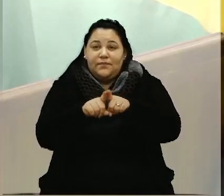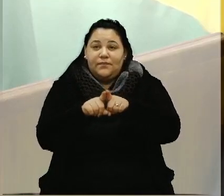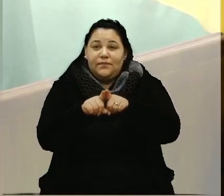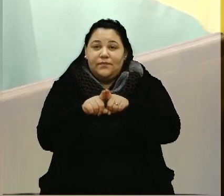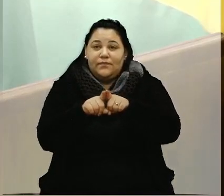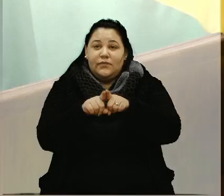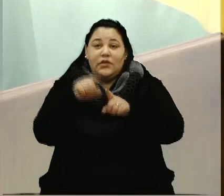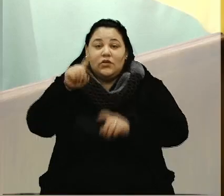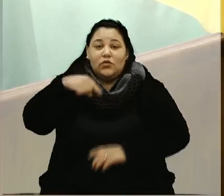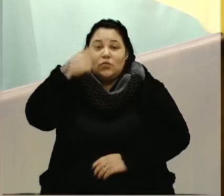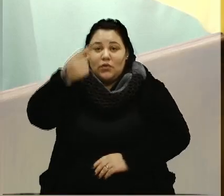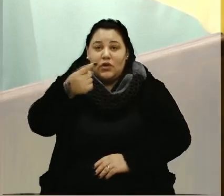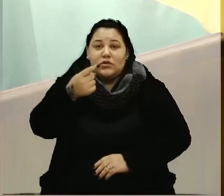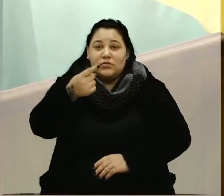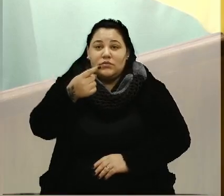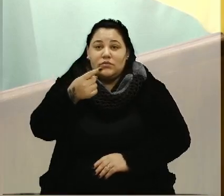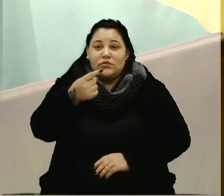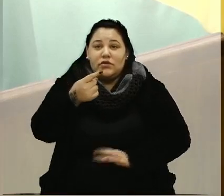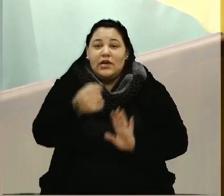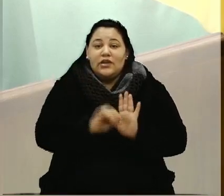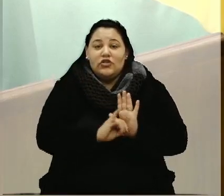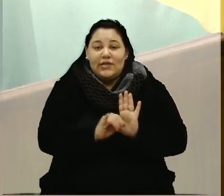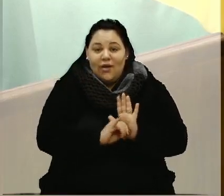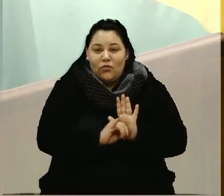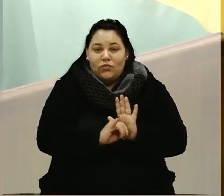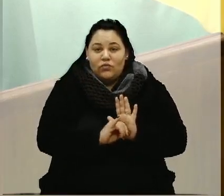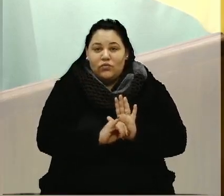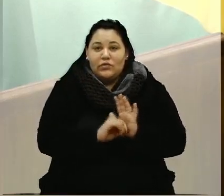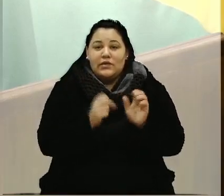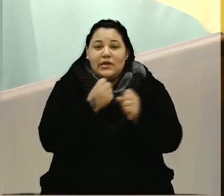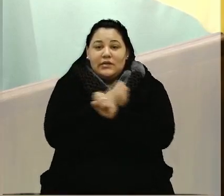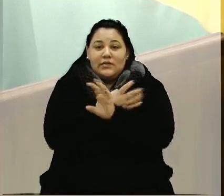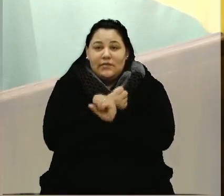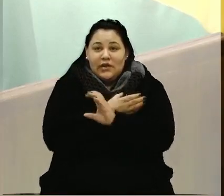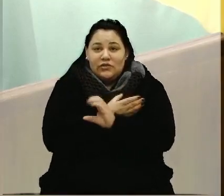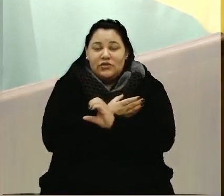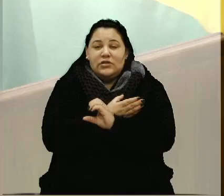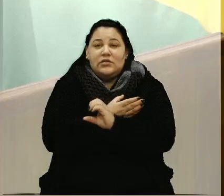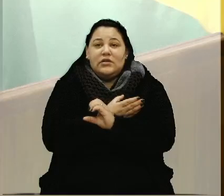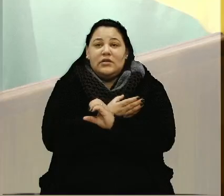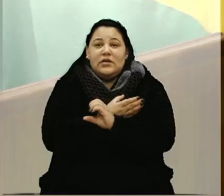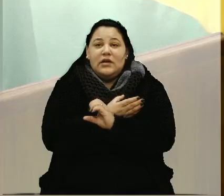que no próximo edital da SMED, a igreja se inscreva